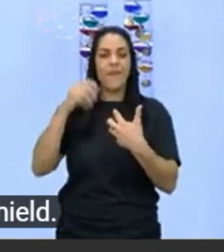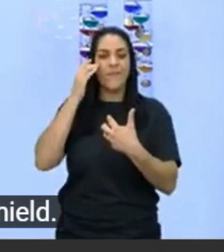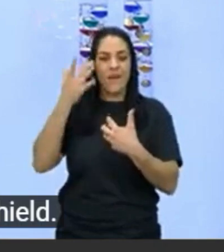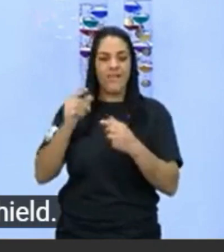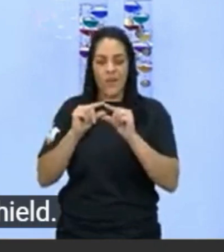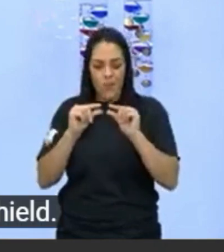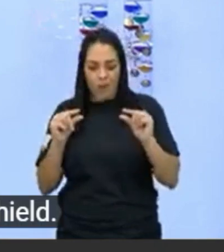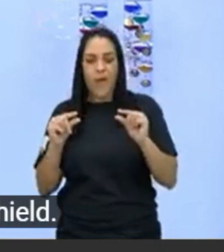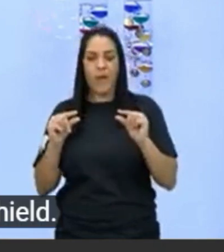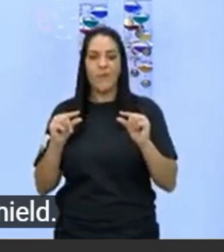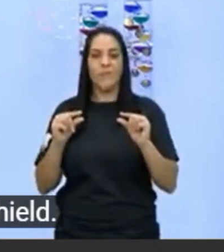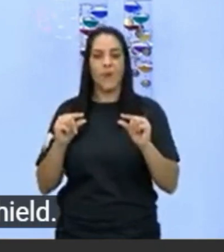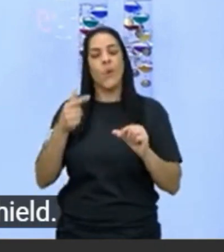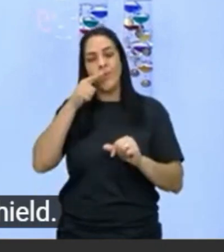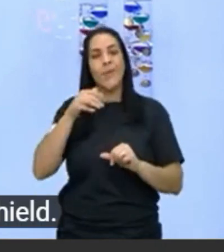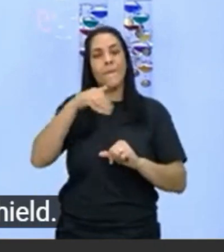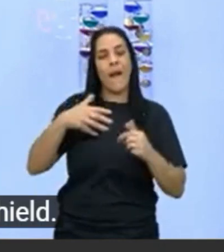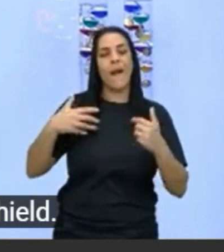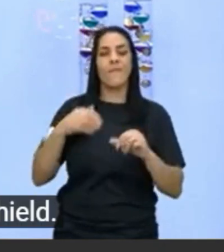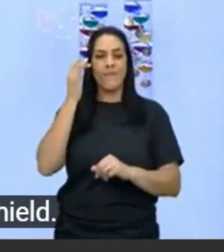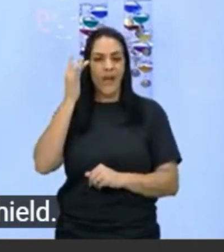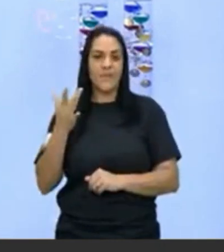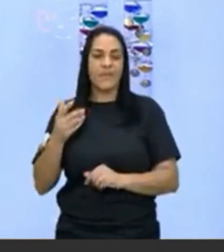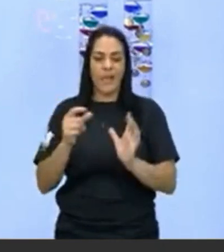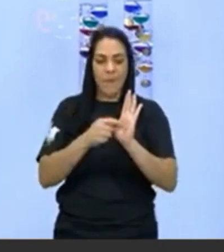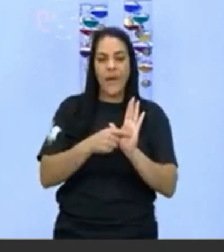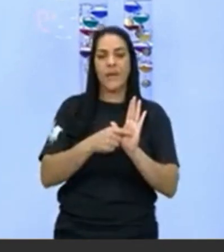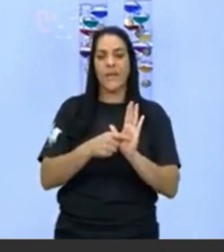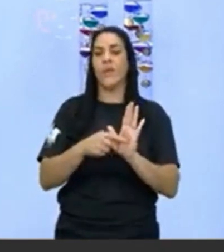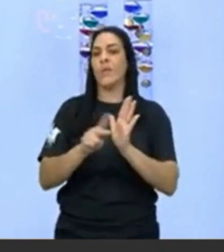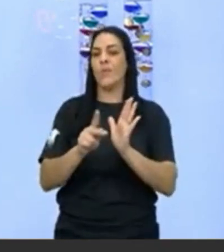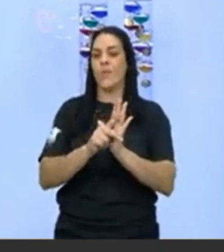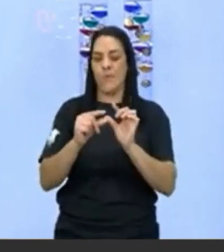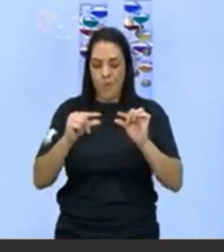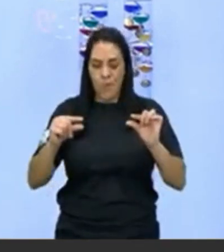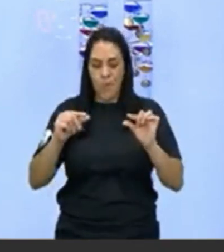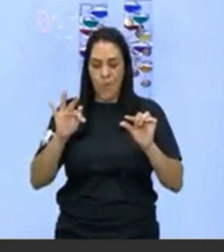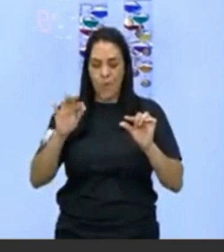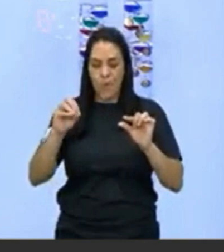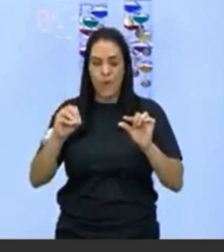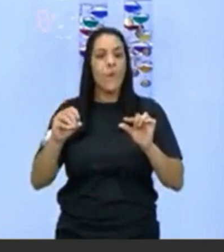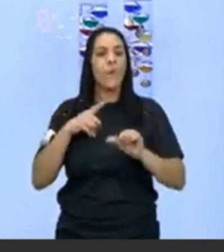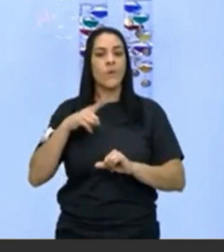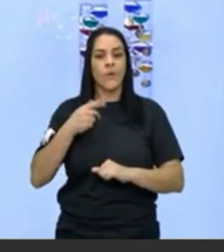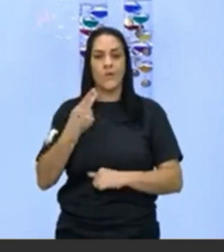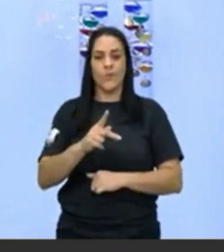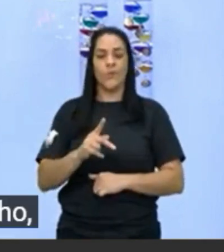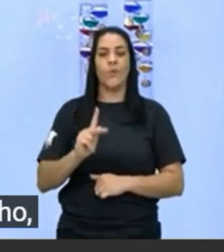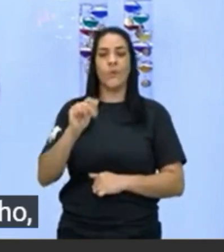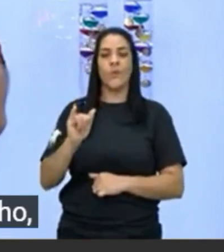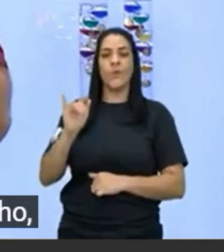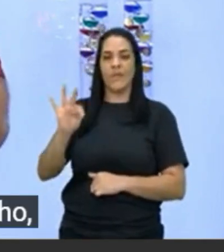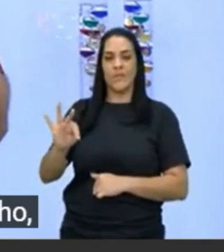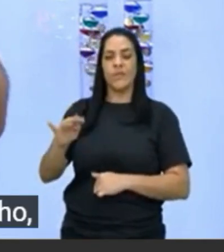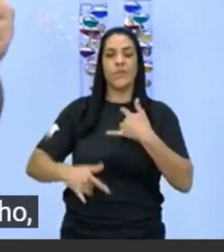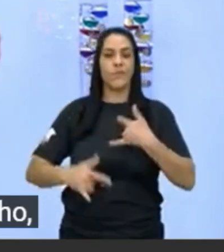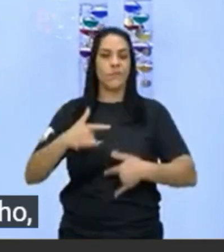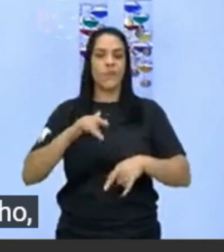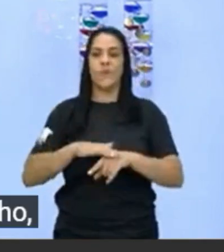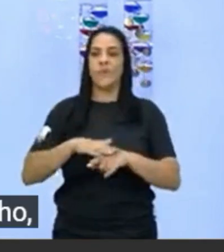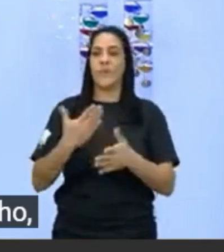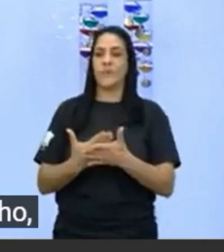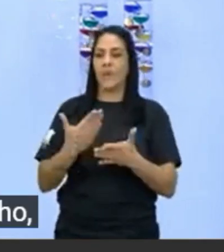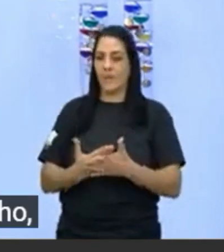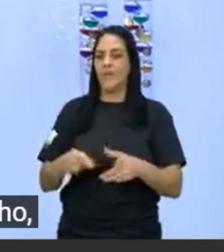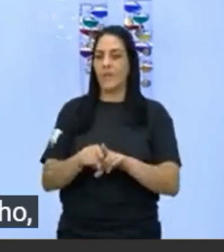né? O fiozinho jumper fêmea encaixa mais facilmente na plaquinha Shield. E esses fios estão aí, inclusive, no seu kit de robótica. Ou seja, para fazer